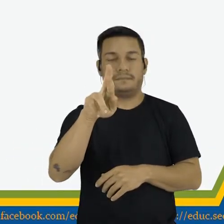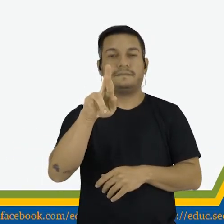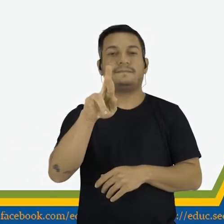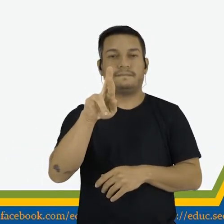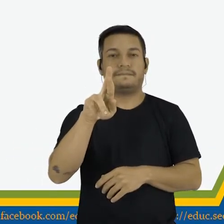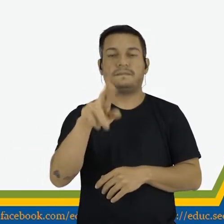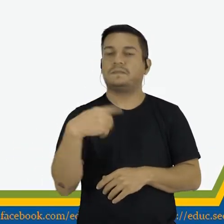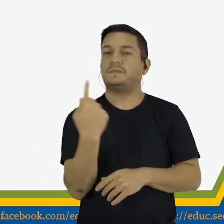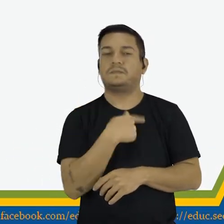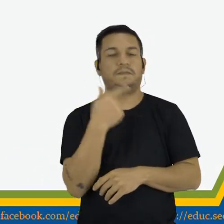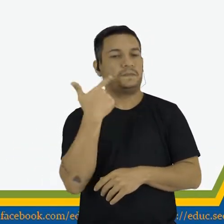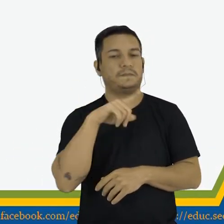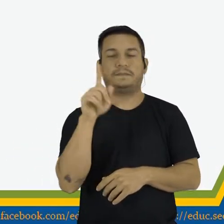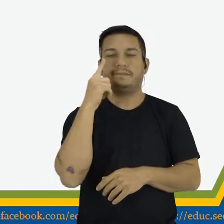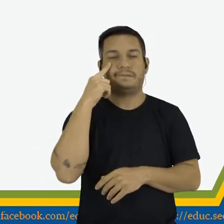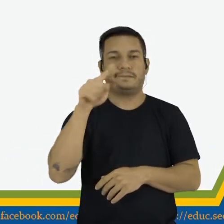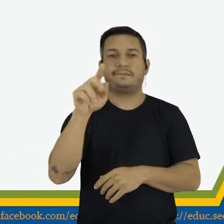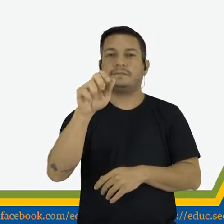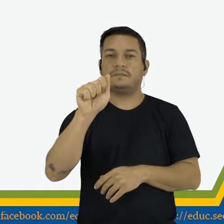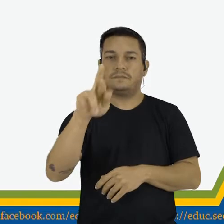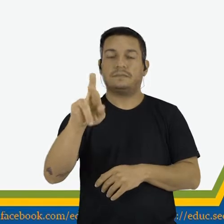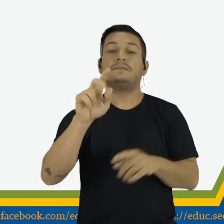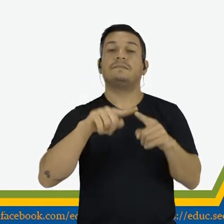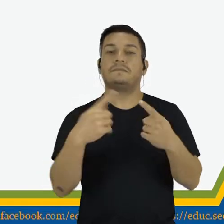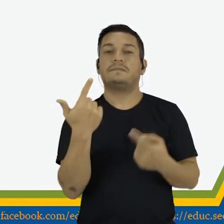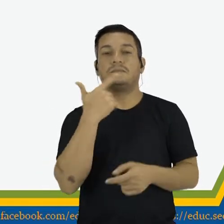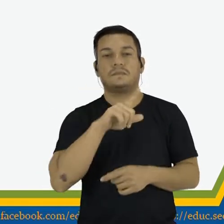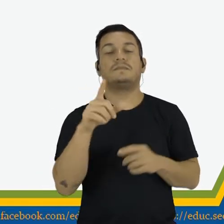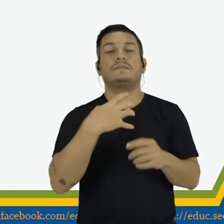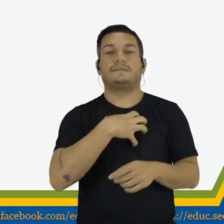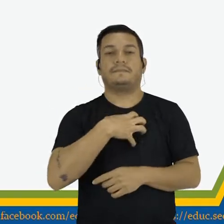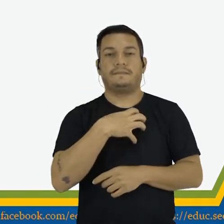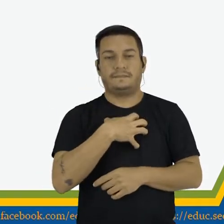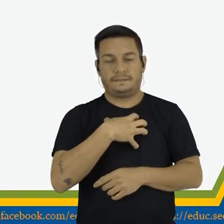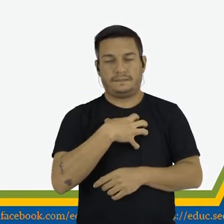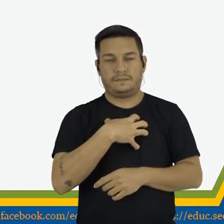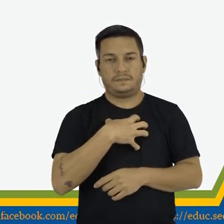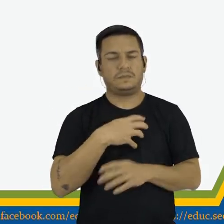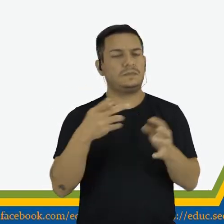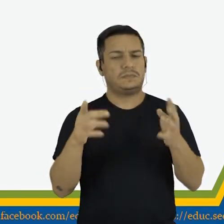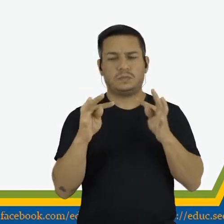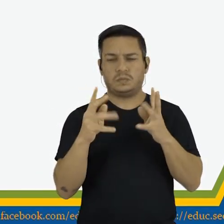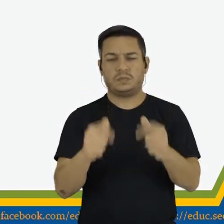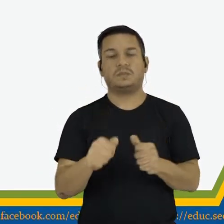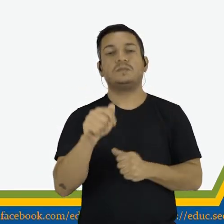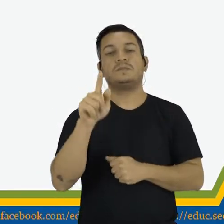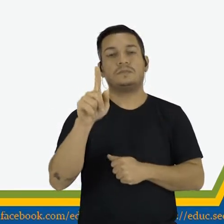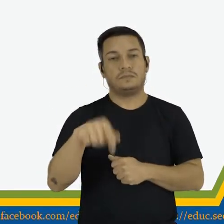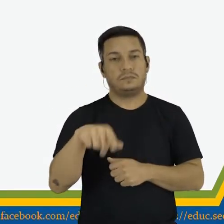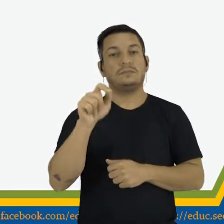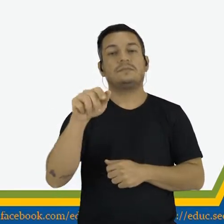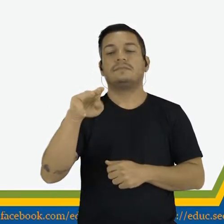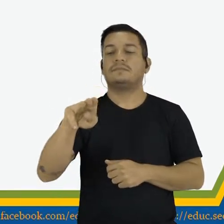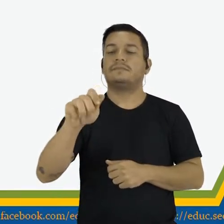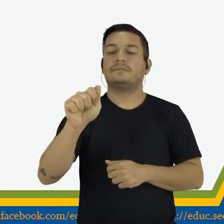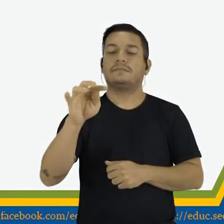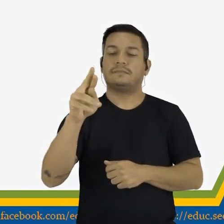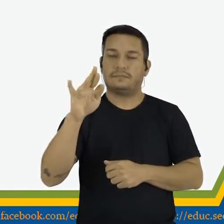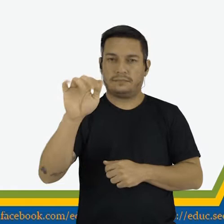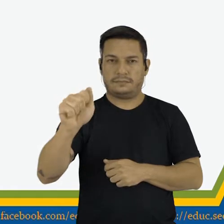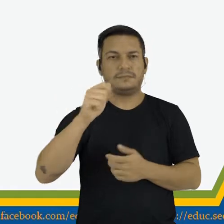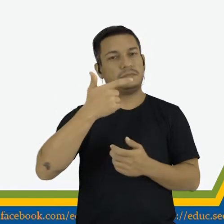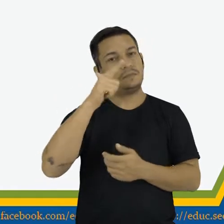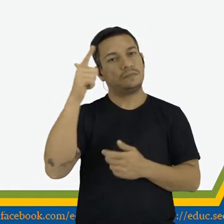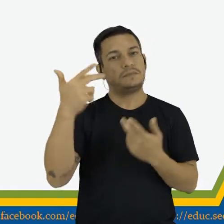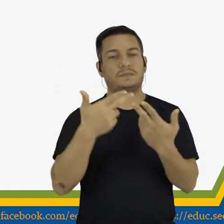Nós não conseguimos ver o ar, mas nós conseguimos sentir. Então, tudo isso é matéria e muitas